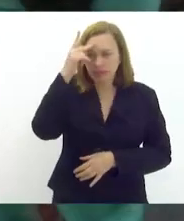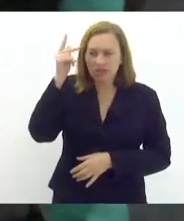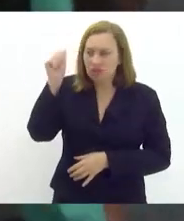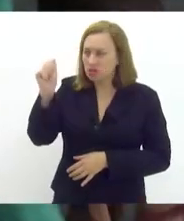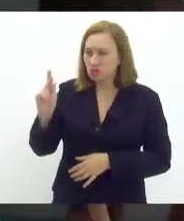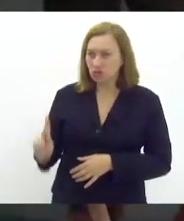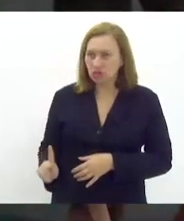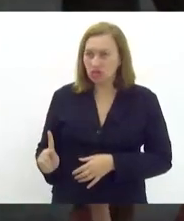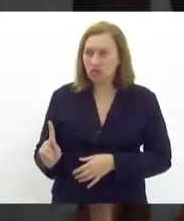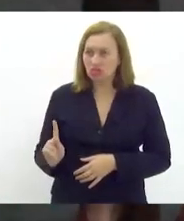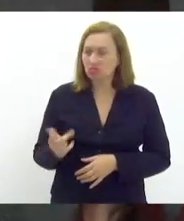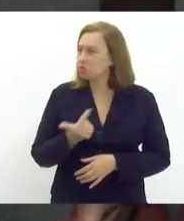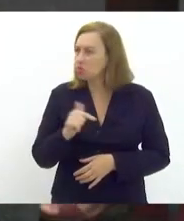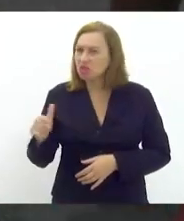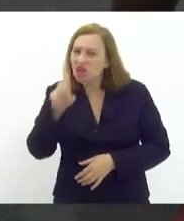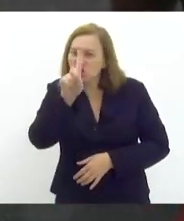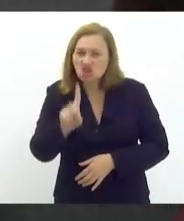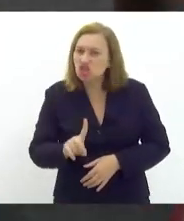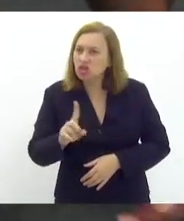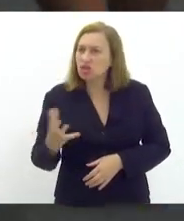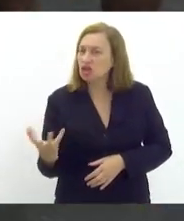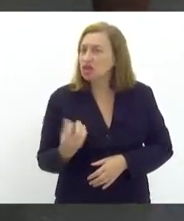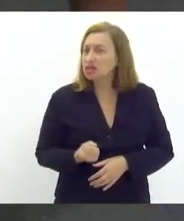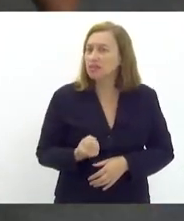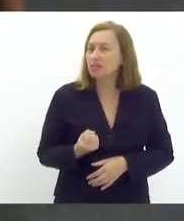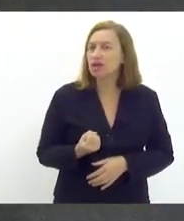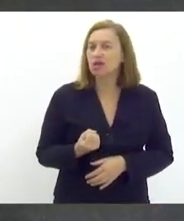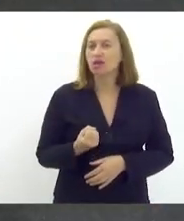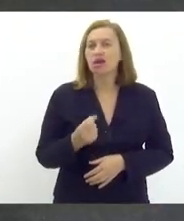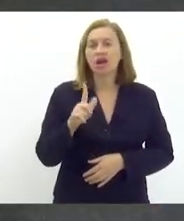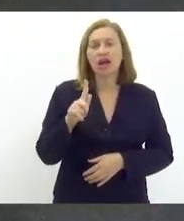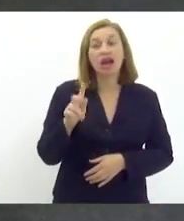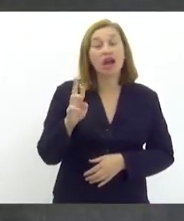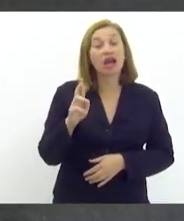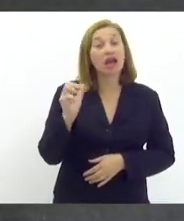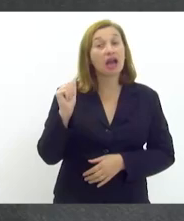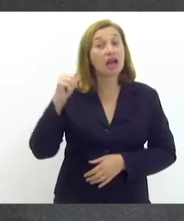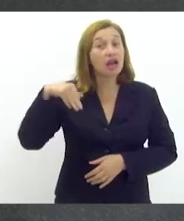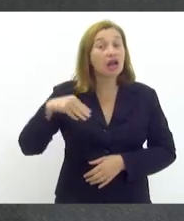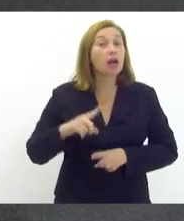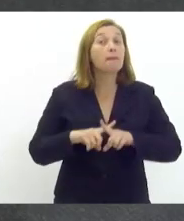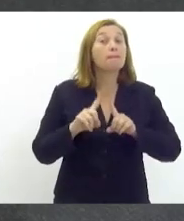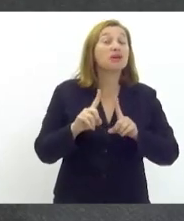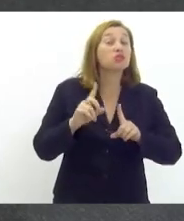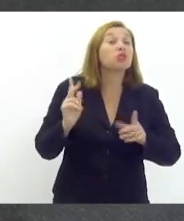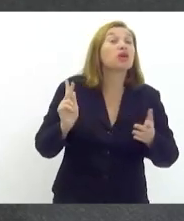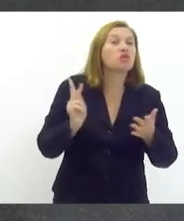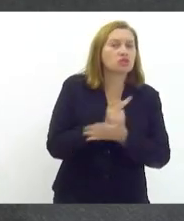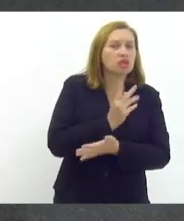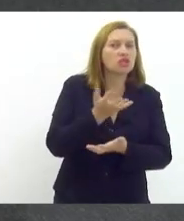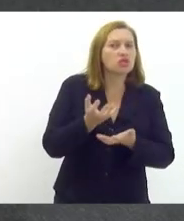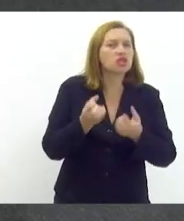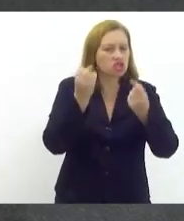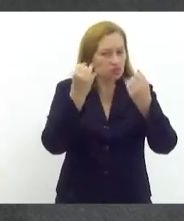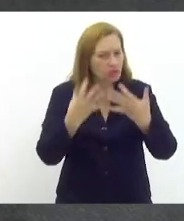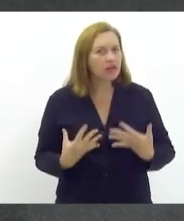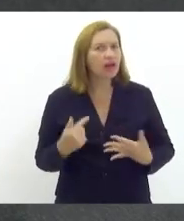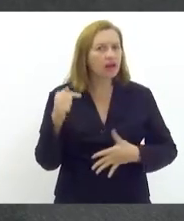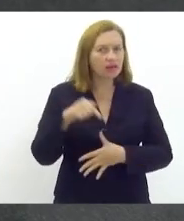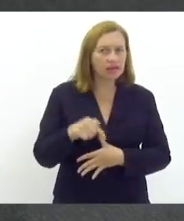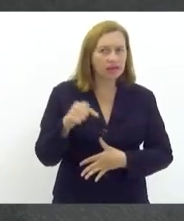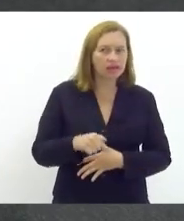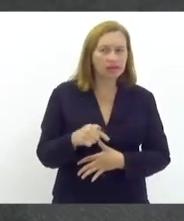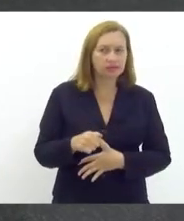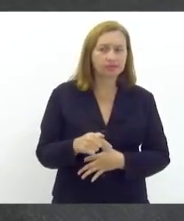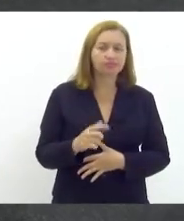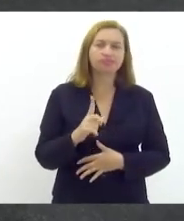possa ou não tenho direito de receber a grana mas o que acontece eu queria deixar claro aqui é que